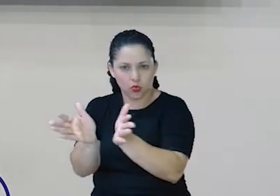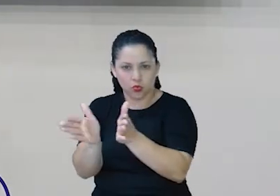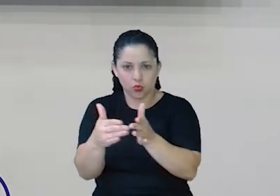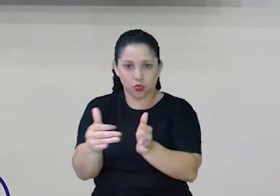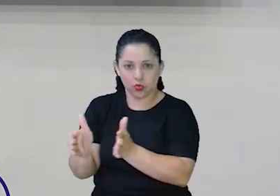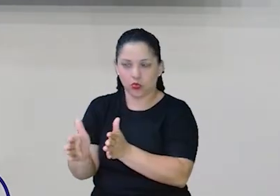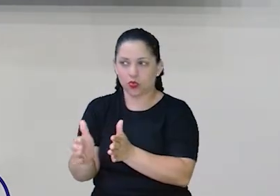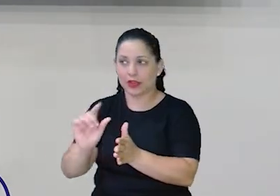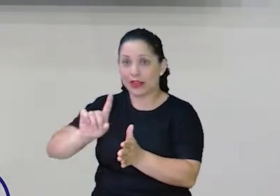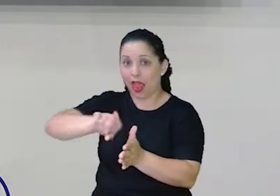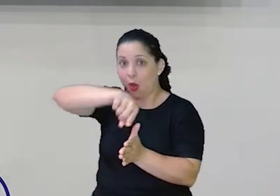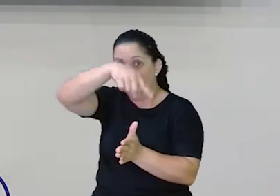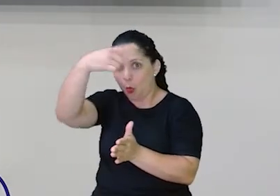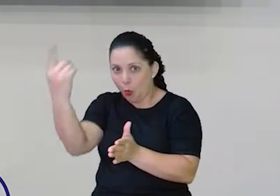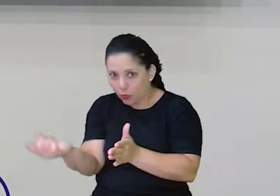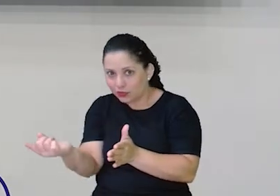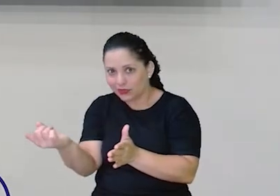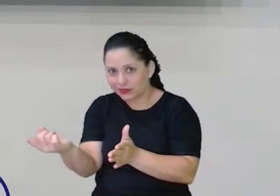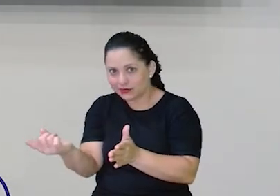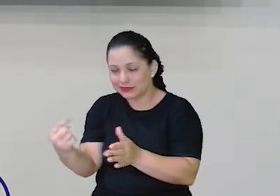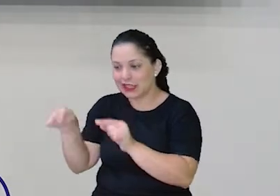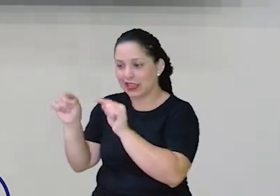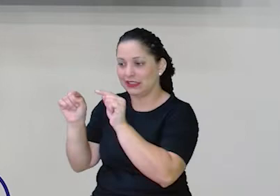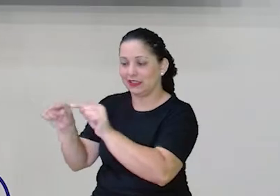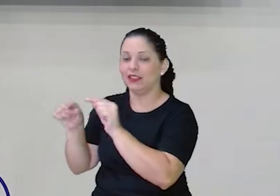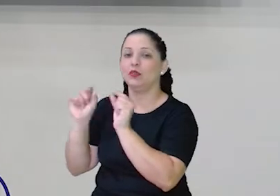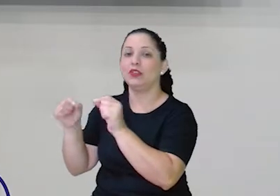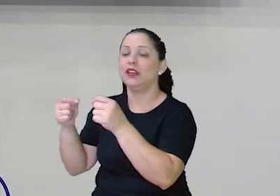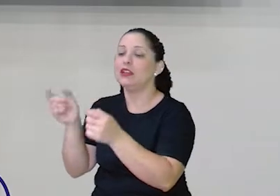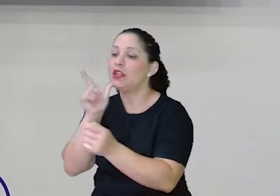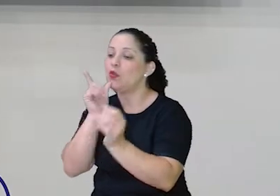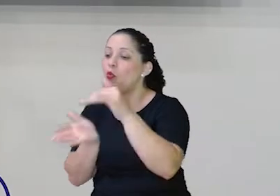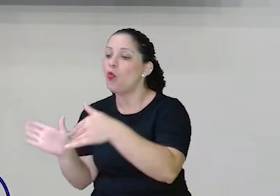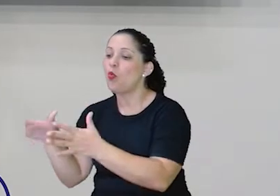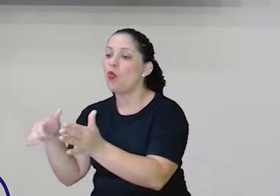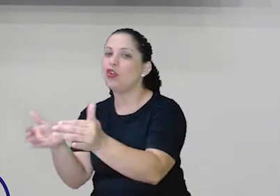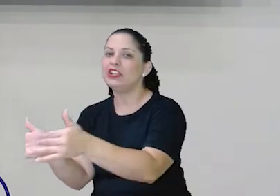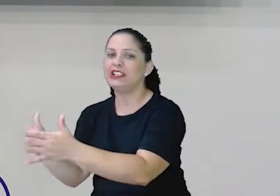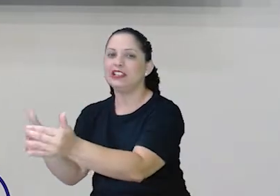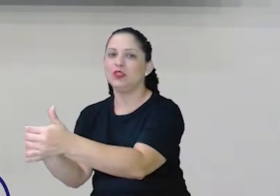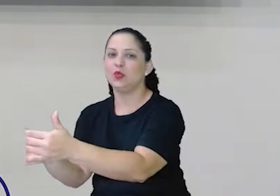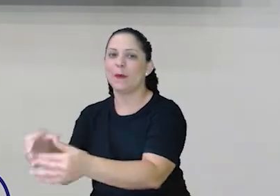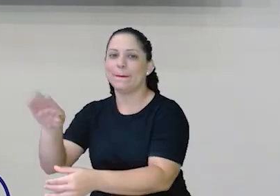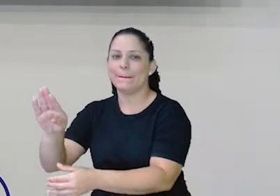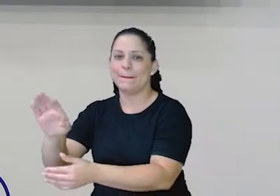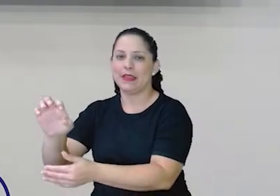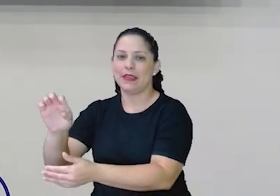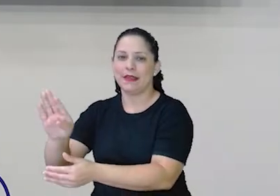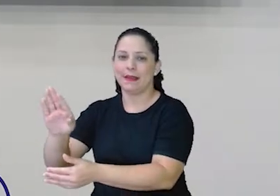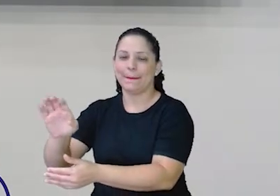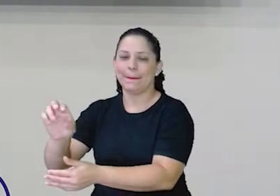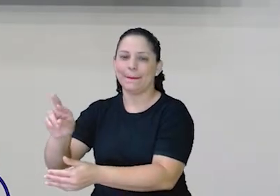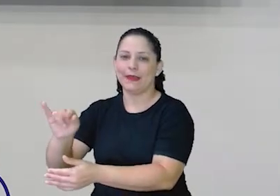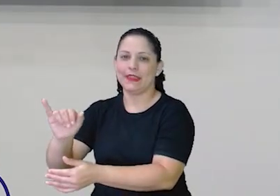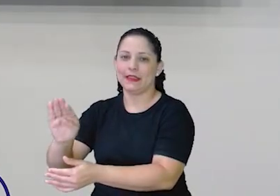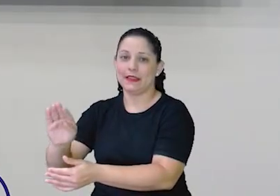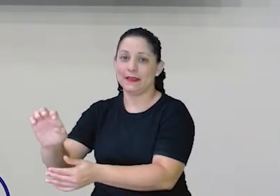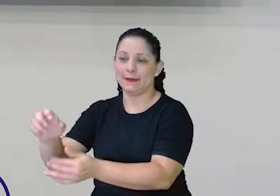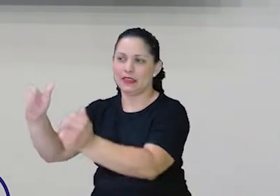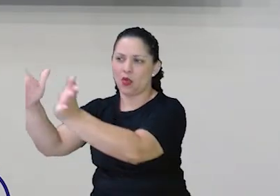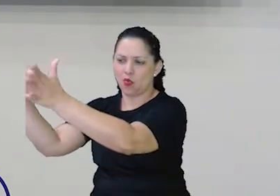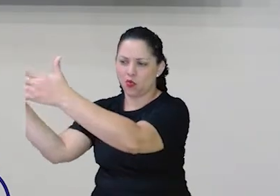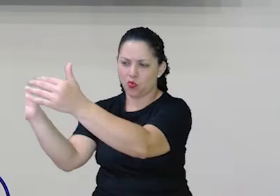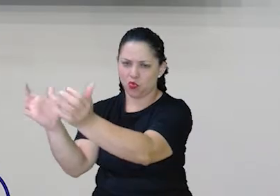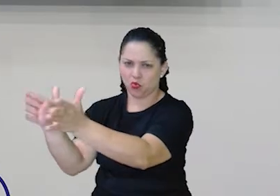Já na outra ponta do lado de lá, a gente tem o rio Beberibe. Olha só. Ele deságua pela outra